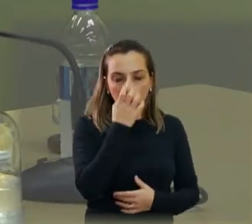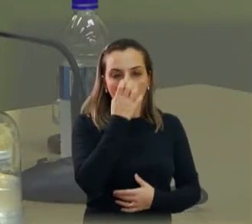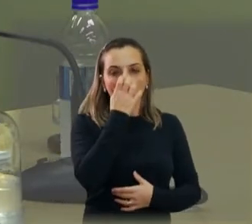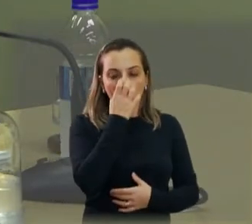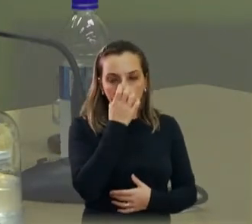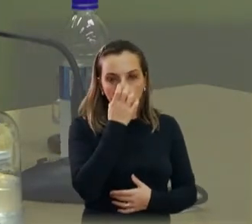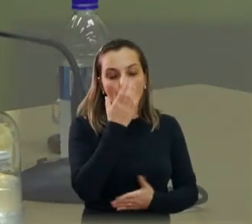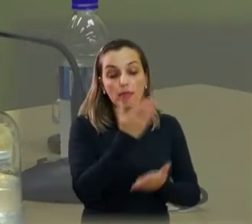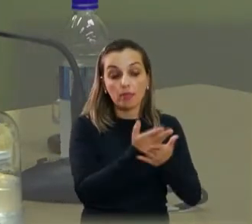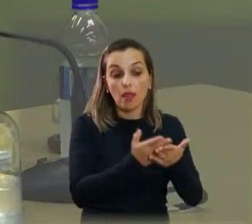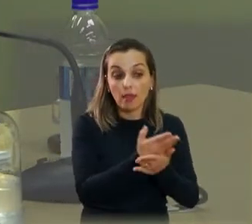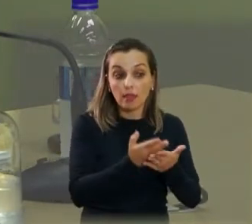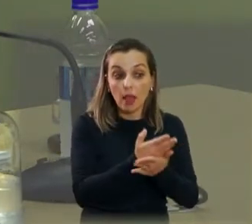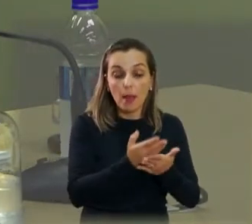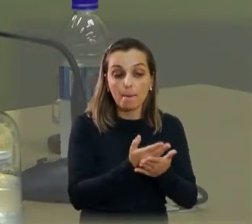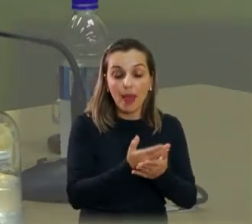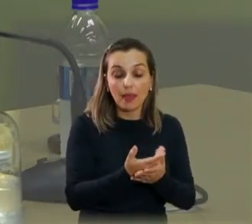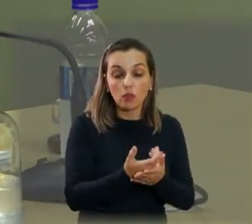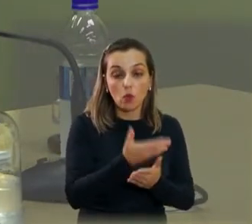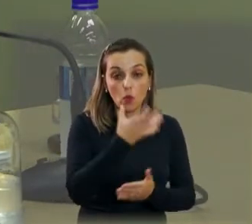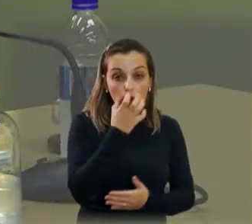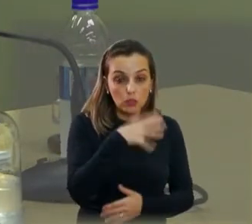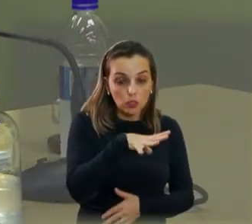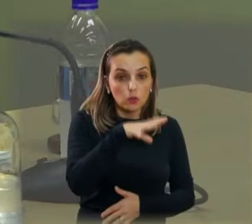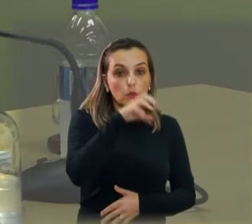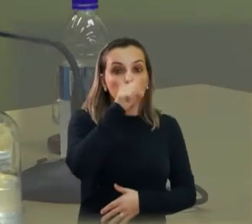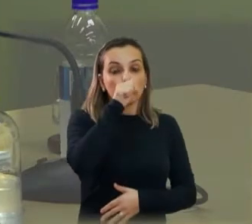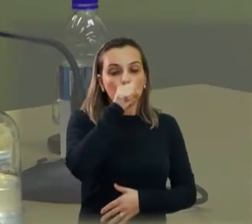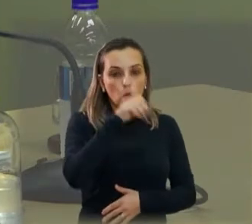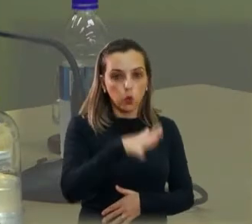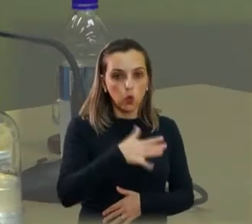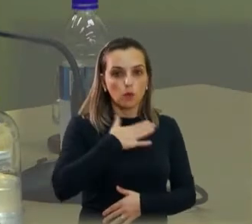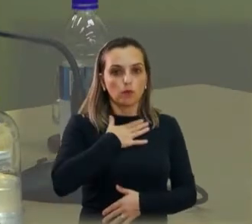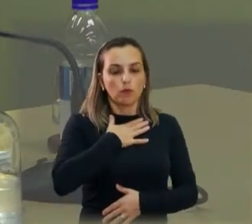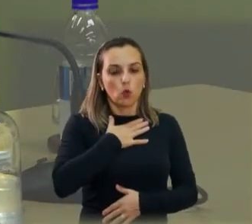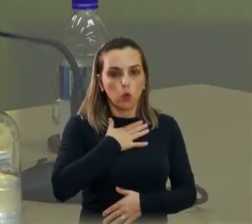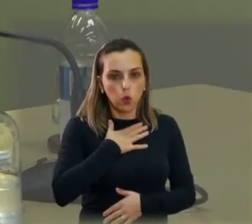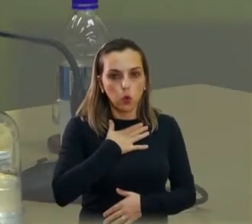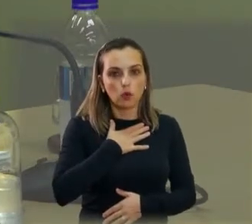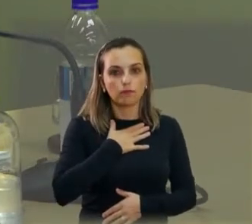preparado para tratar a questão respiratória do COVID. Como a